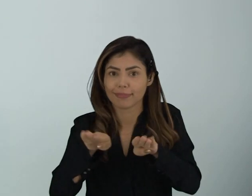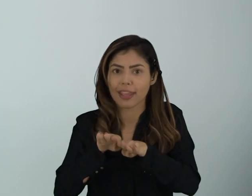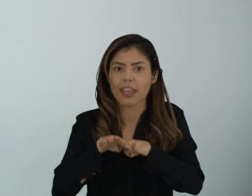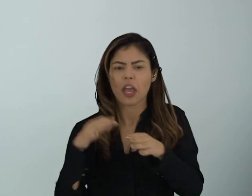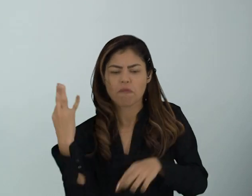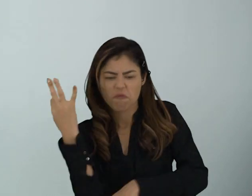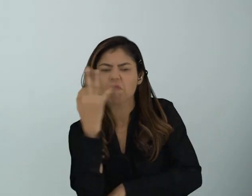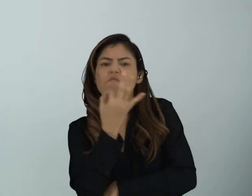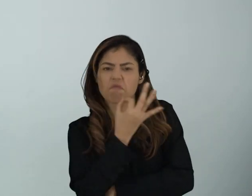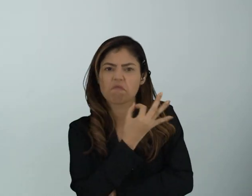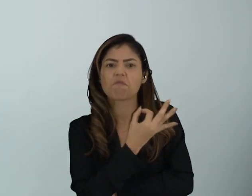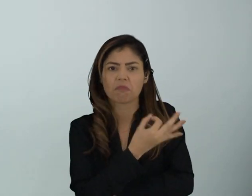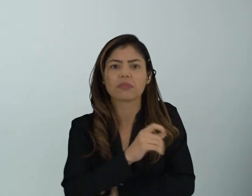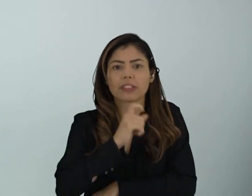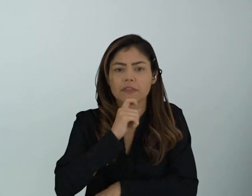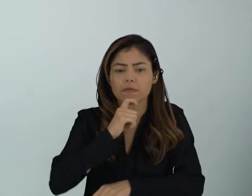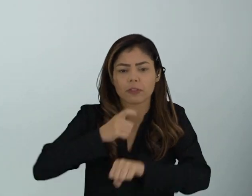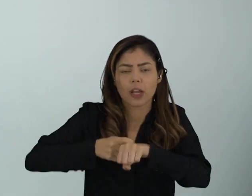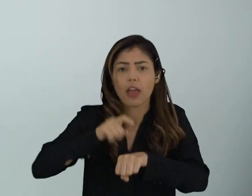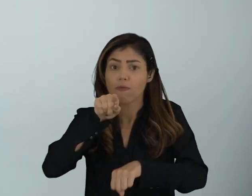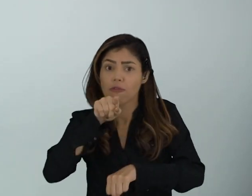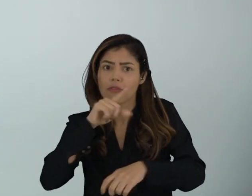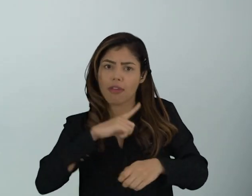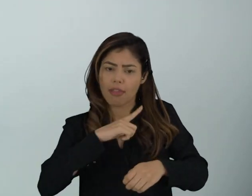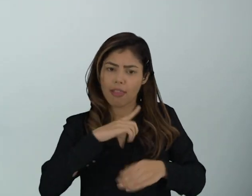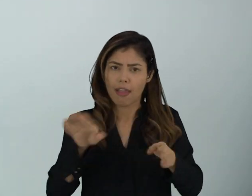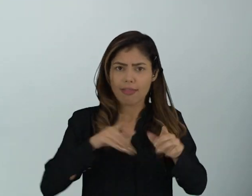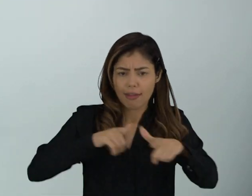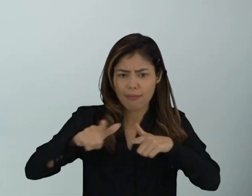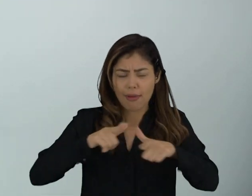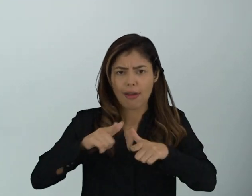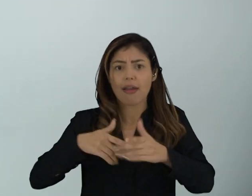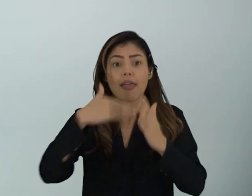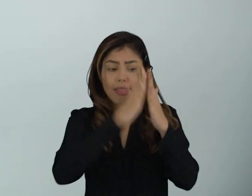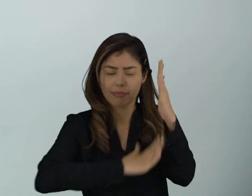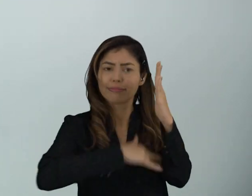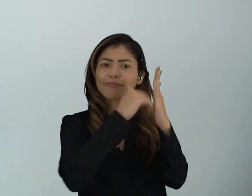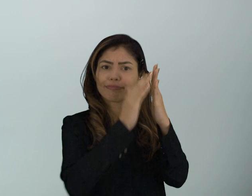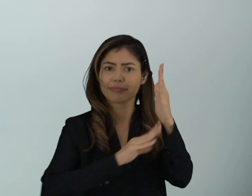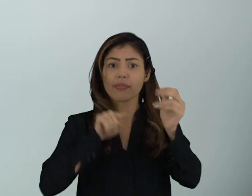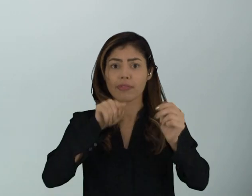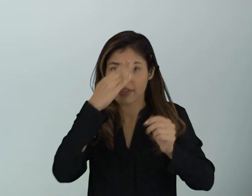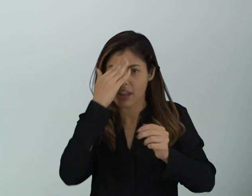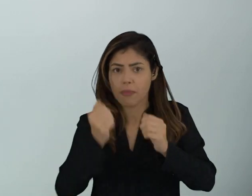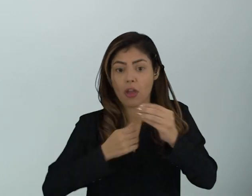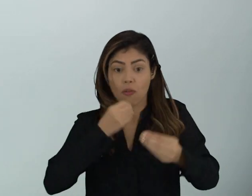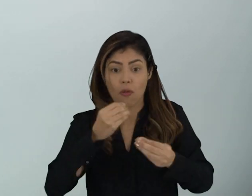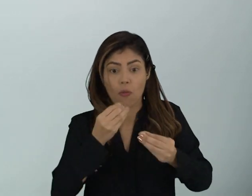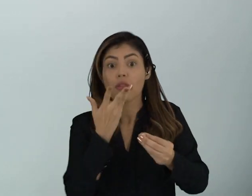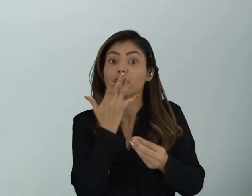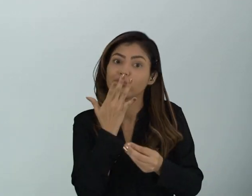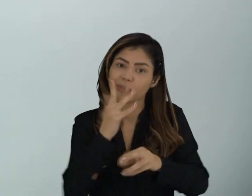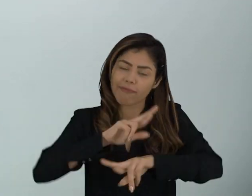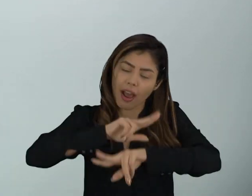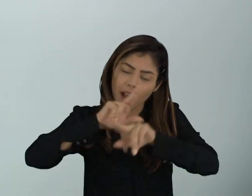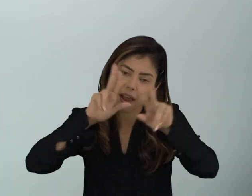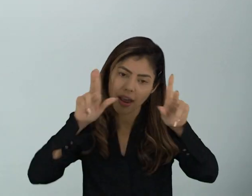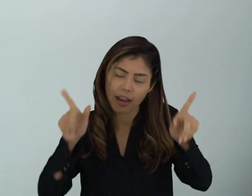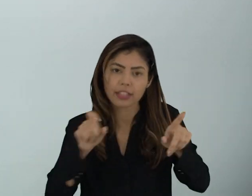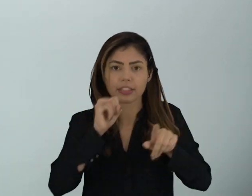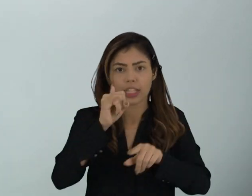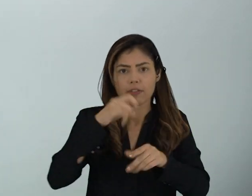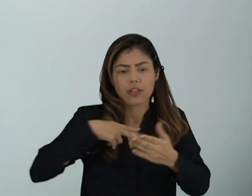realmente lindíssimas. E se você trabalha na pintura, você vai saber lidar com as tintas, né? Se